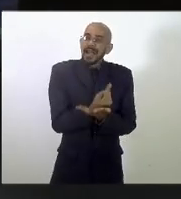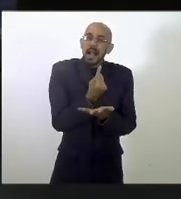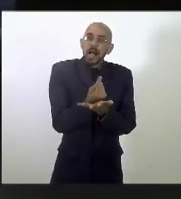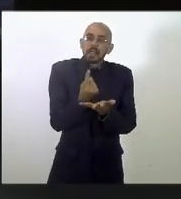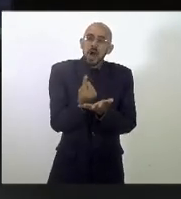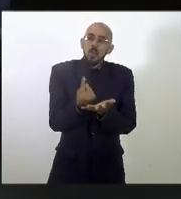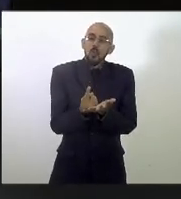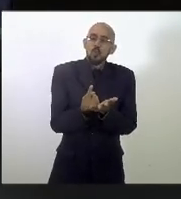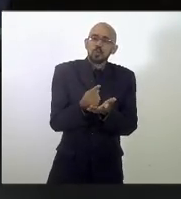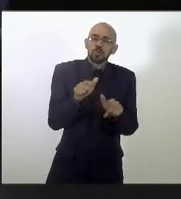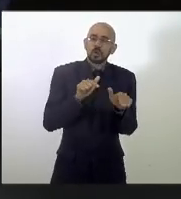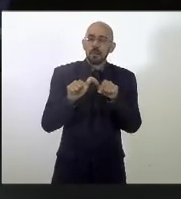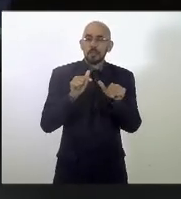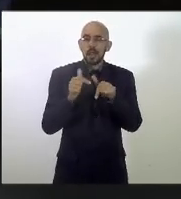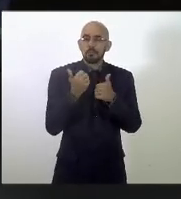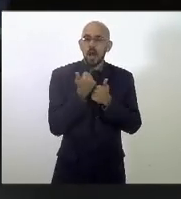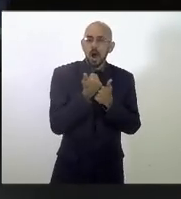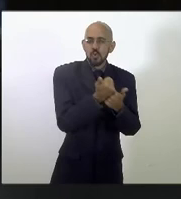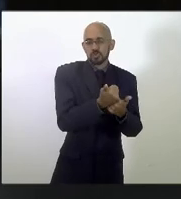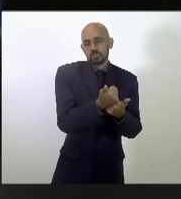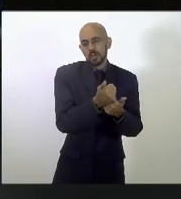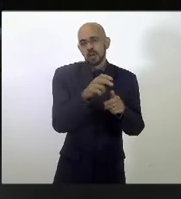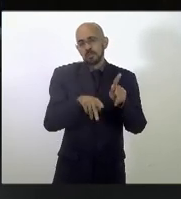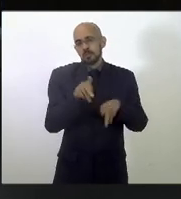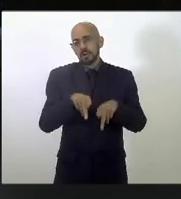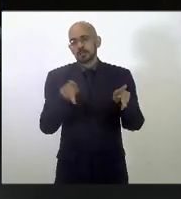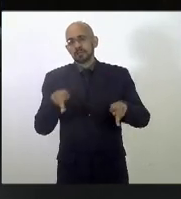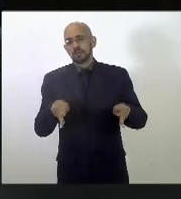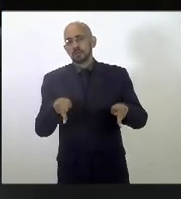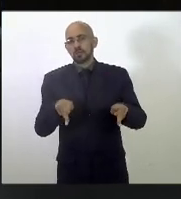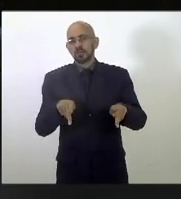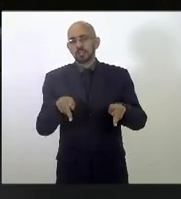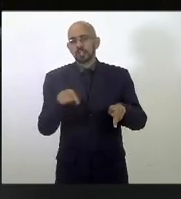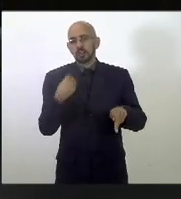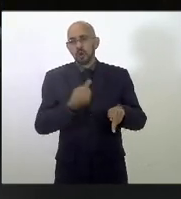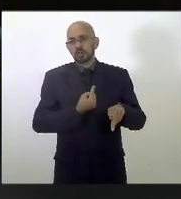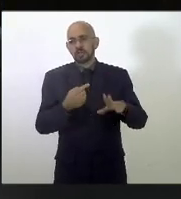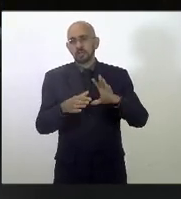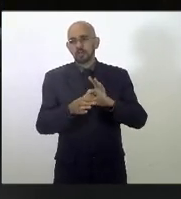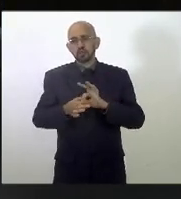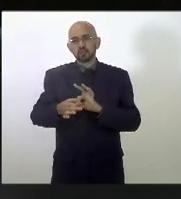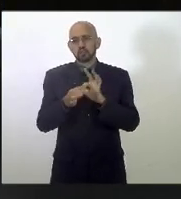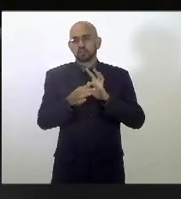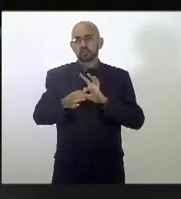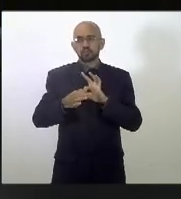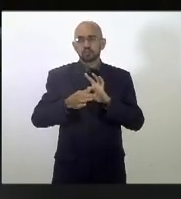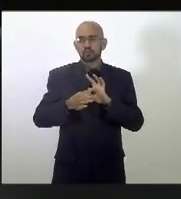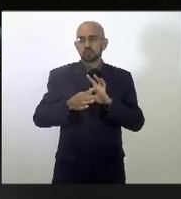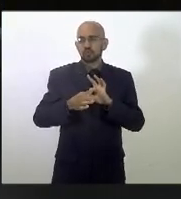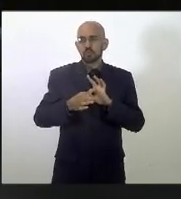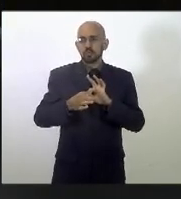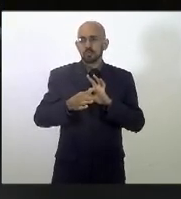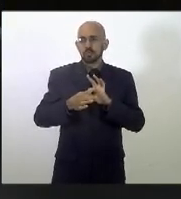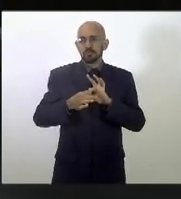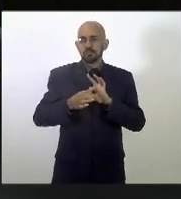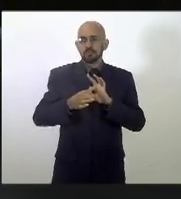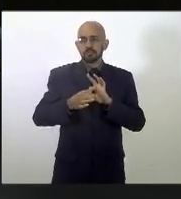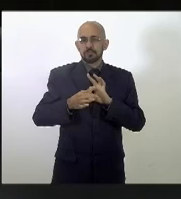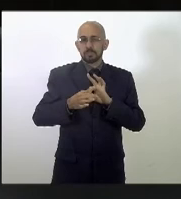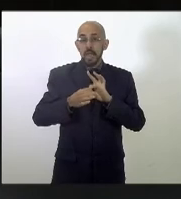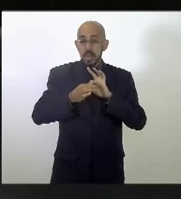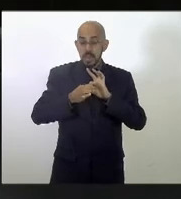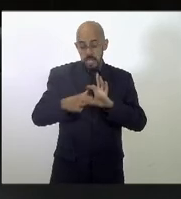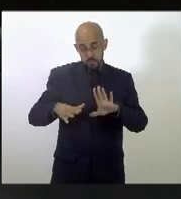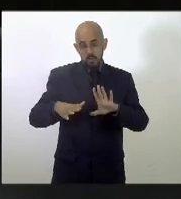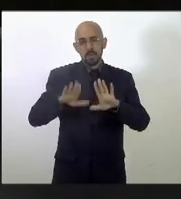nossa população. E que nós possamos estar assim, juntos, irmanados, independentes, mas harmônicos,